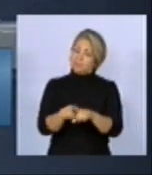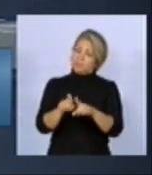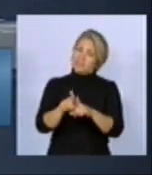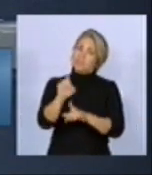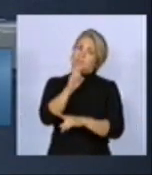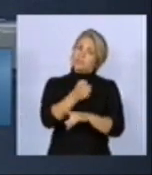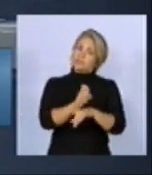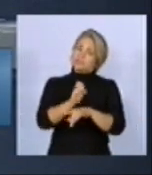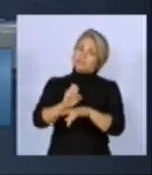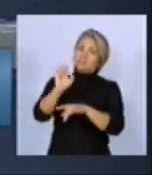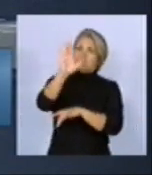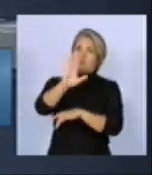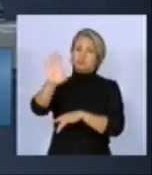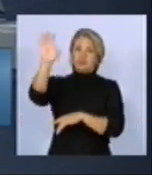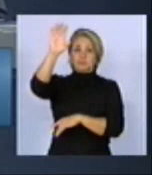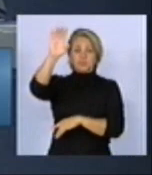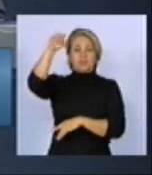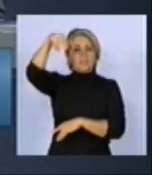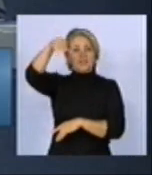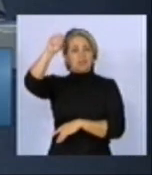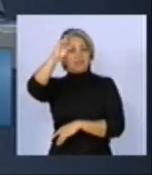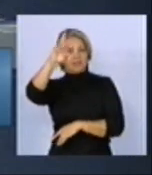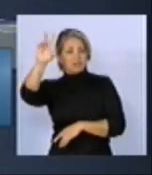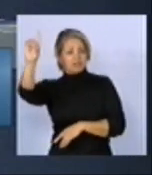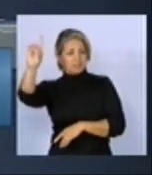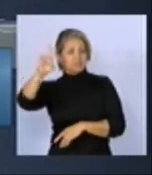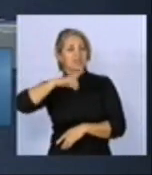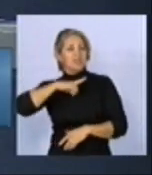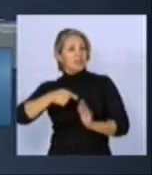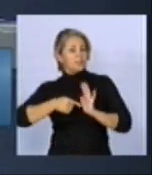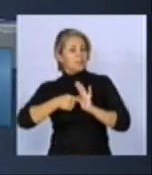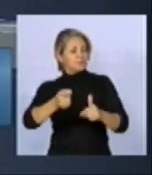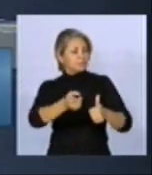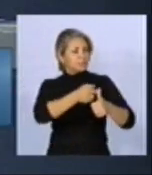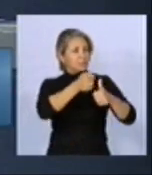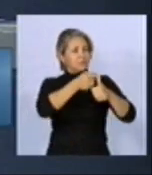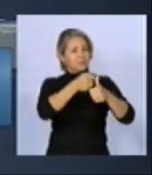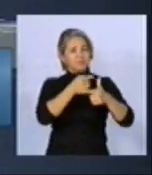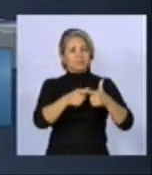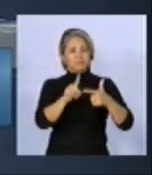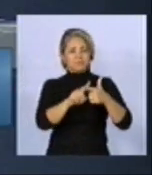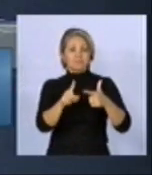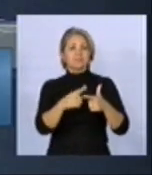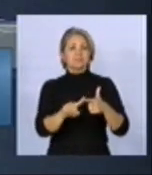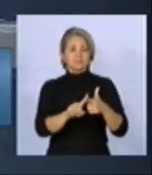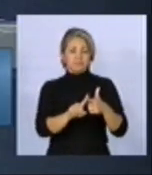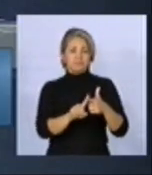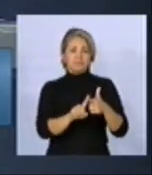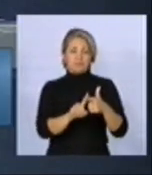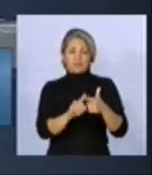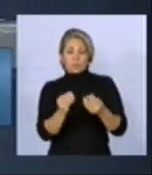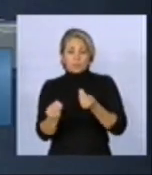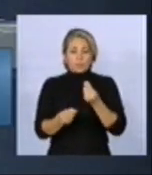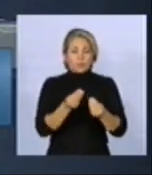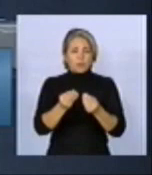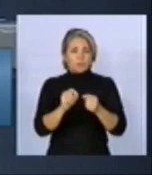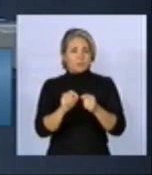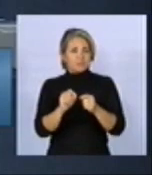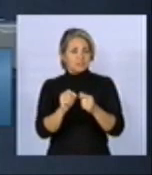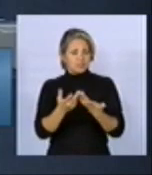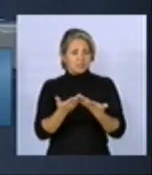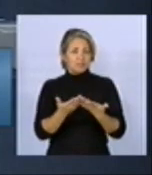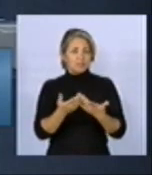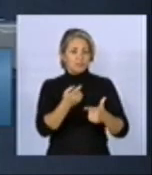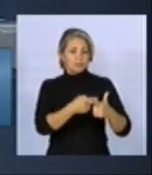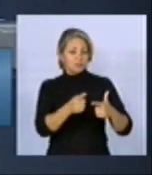né então esses dados eh para nós eles apresentam uma primeira eh uma primeira eh medida da onde que essa esse